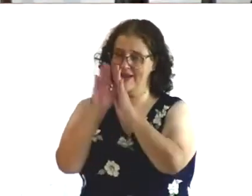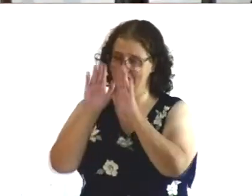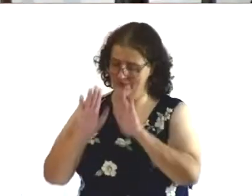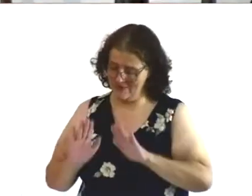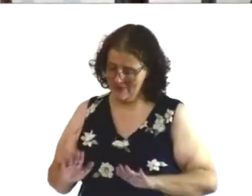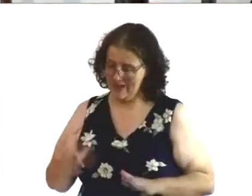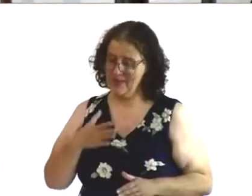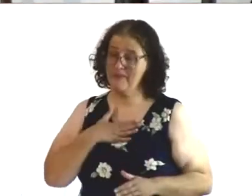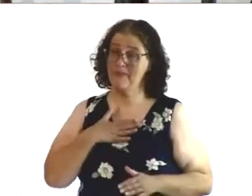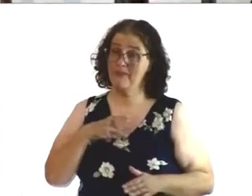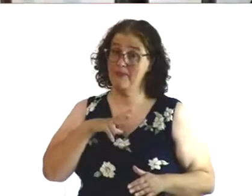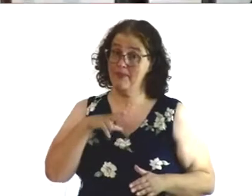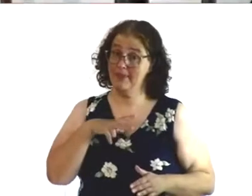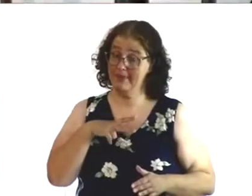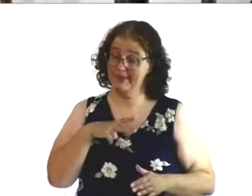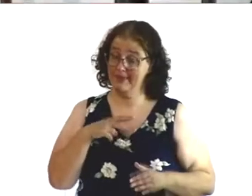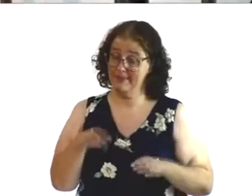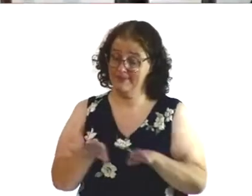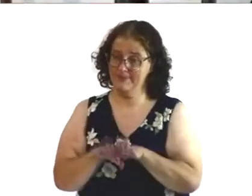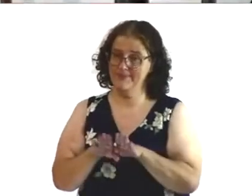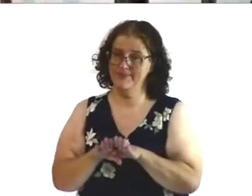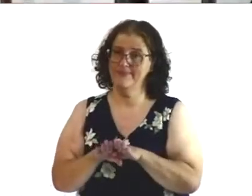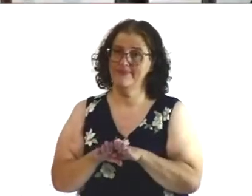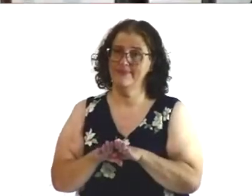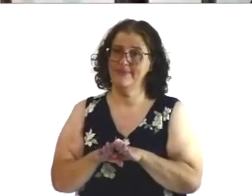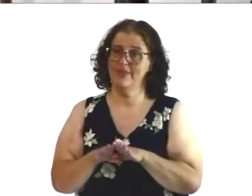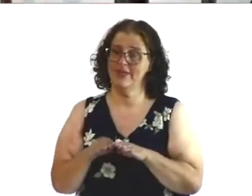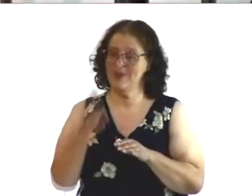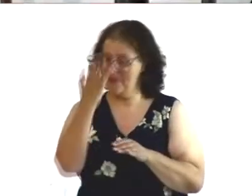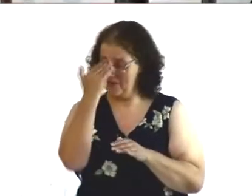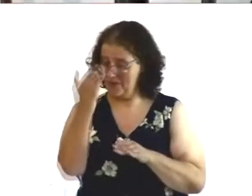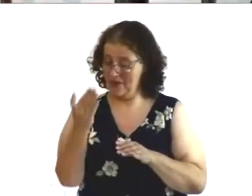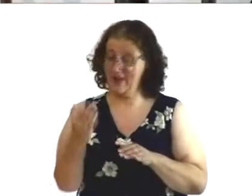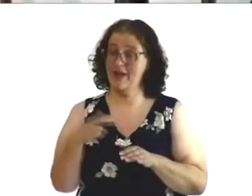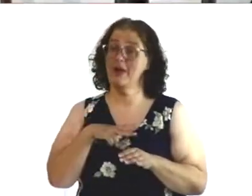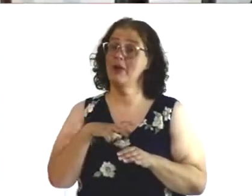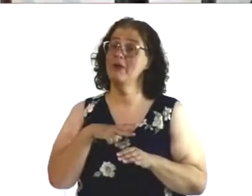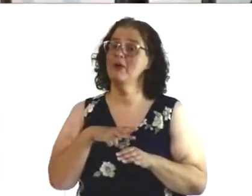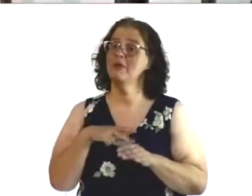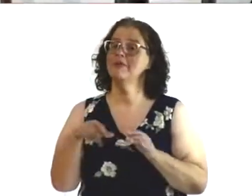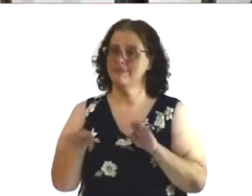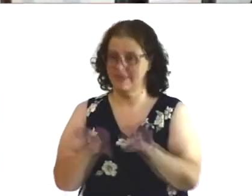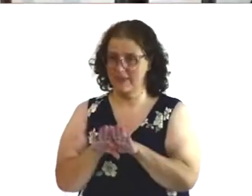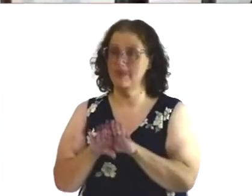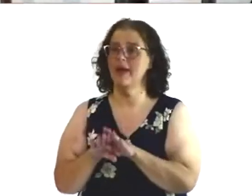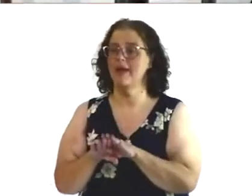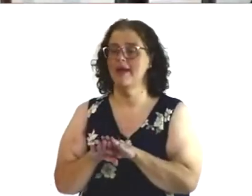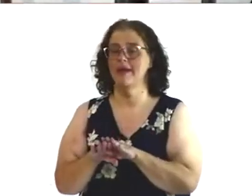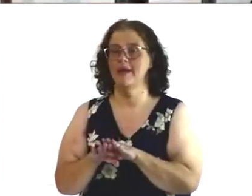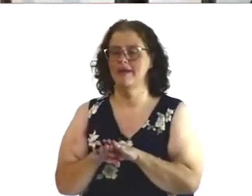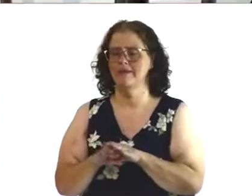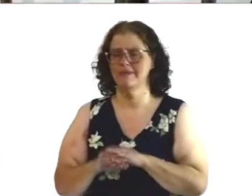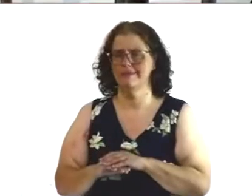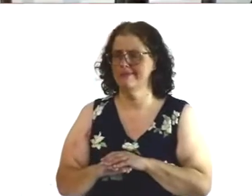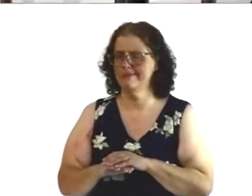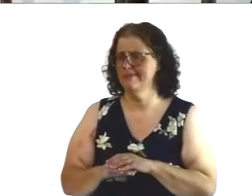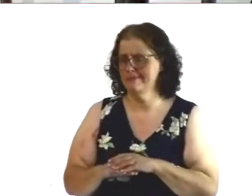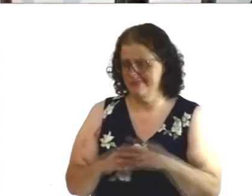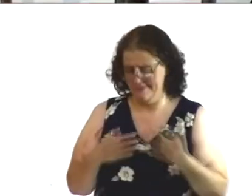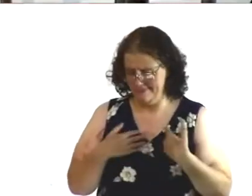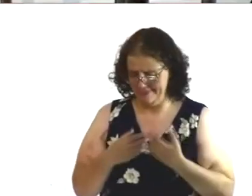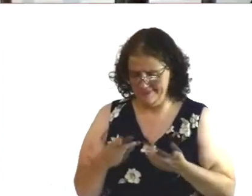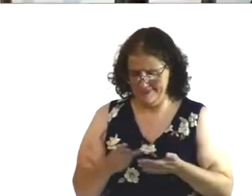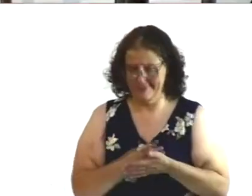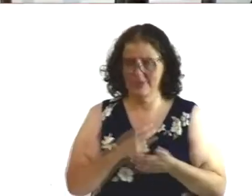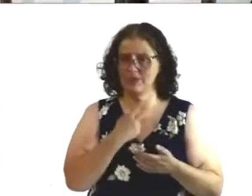minha honra e a minha glória. É possível? Veja que Josué respondeu quando pessoas disseram isso. Josué é